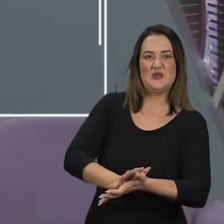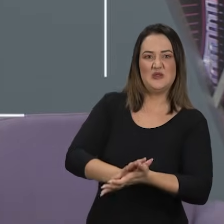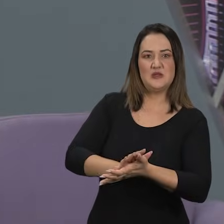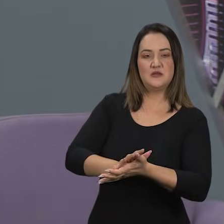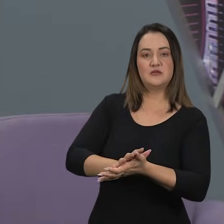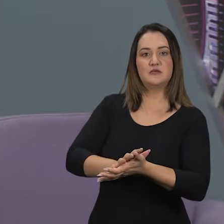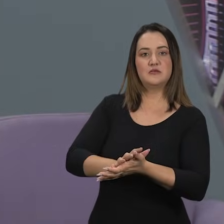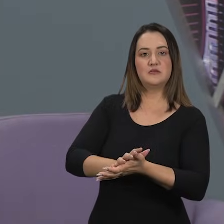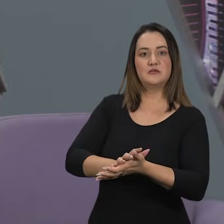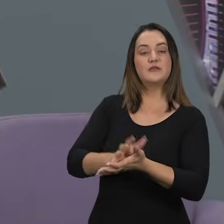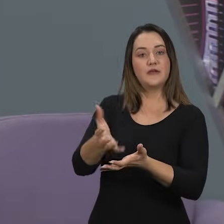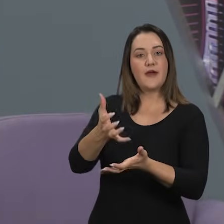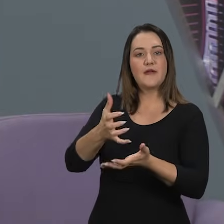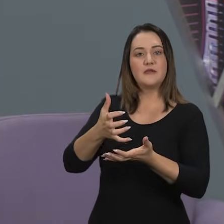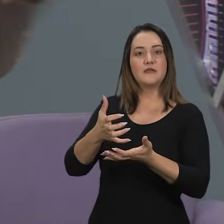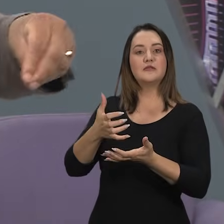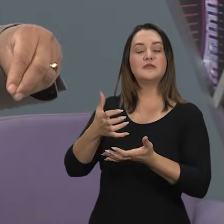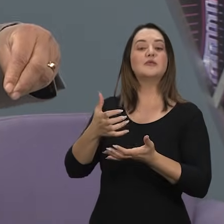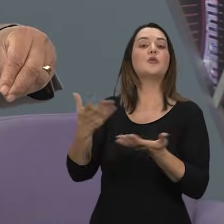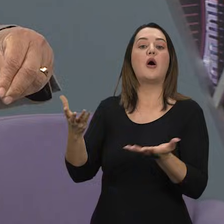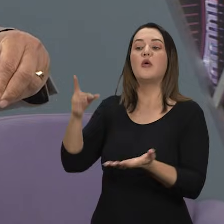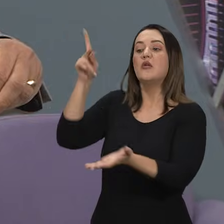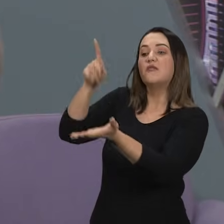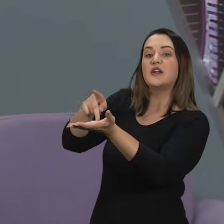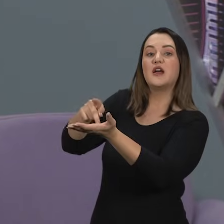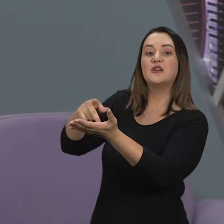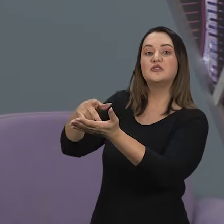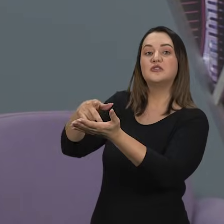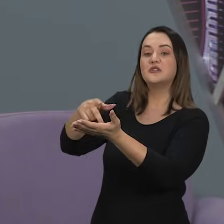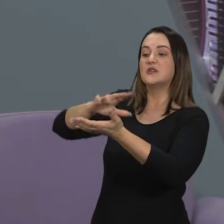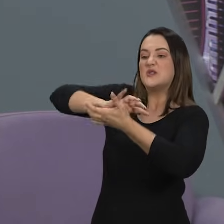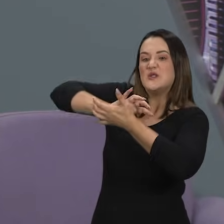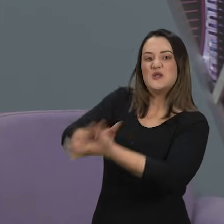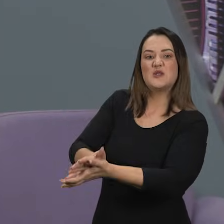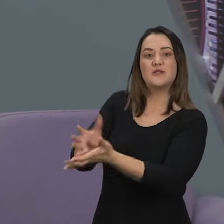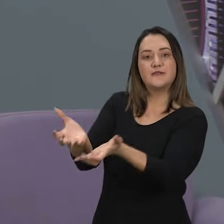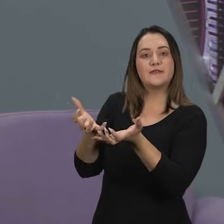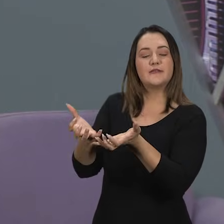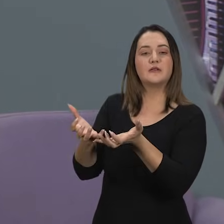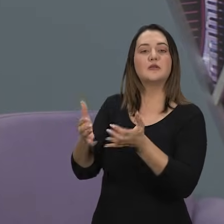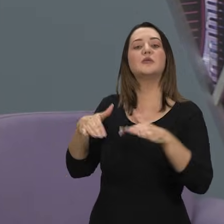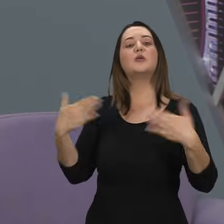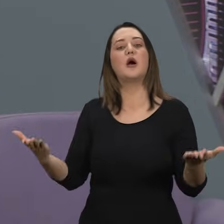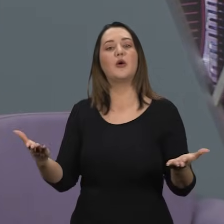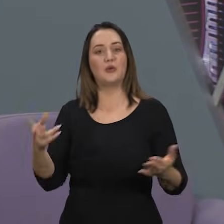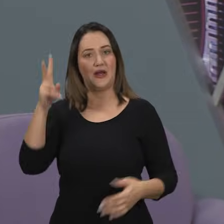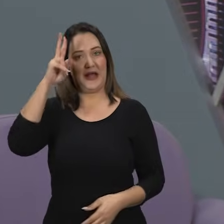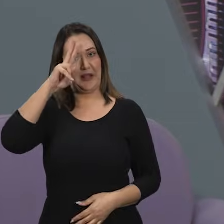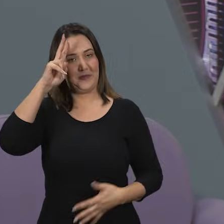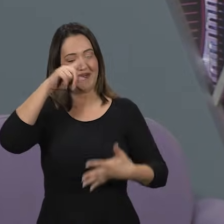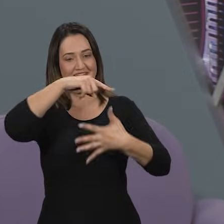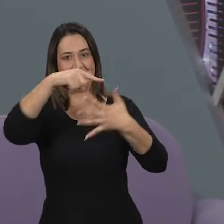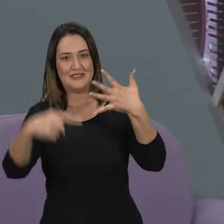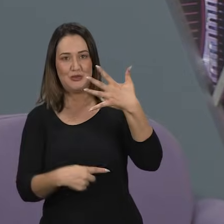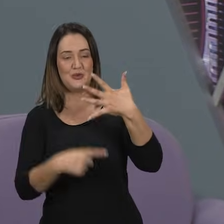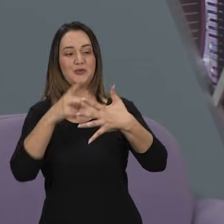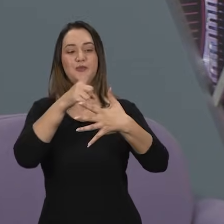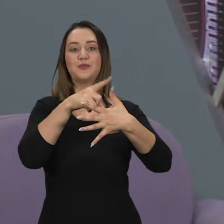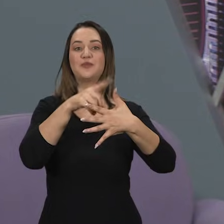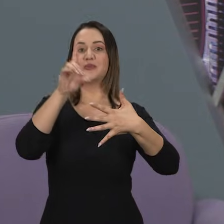dele, jogar a verdade por terra. Que verdade? Lembra do estudo anterior? Vai lá.